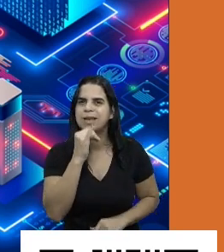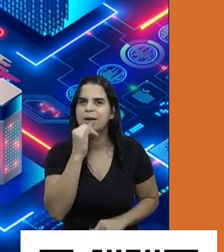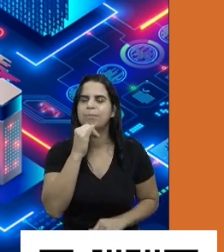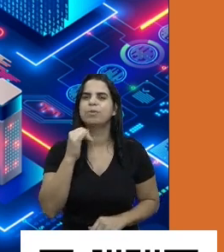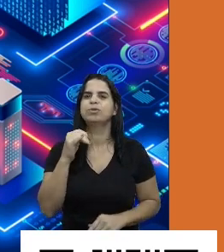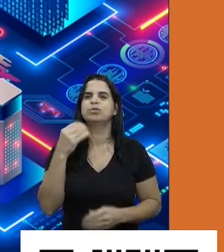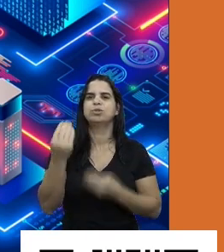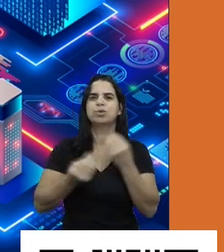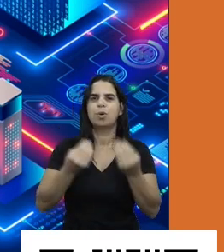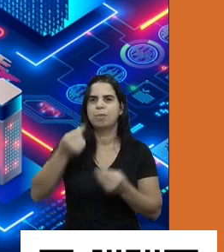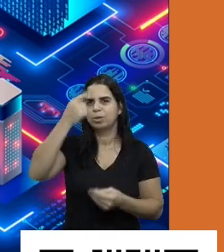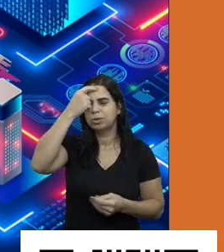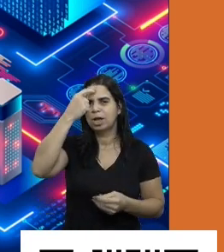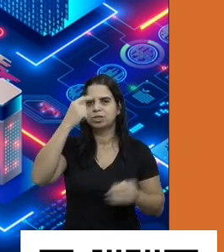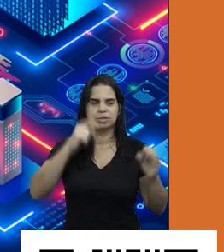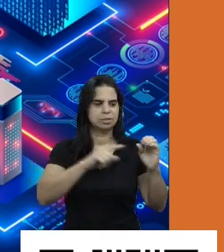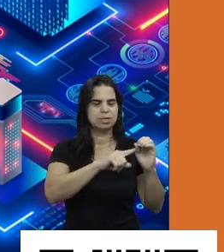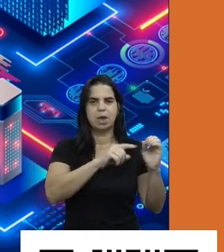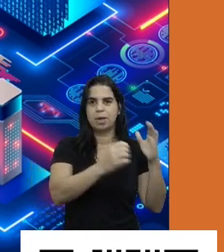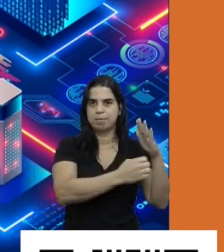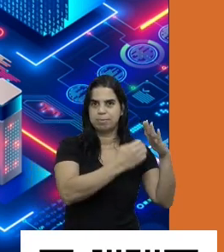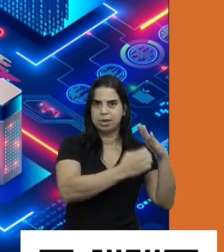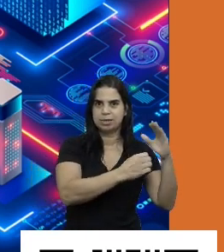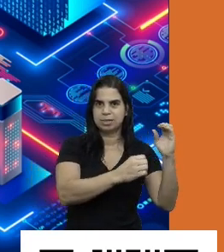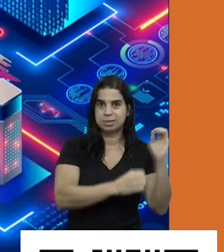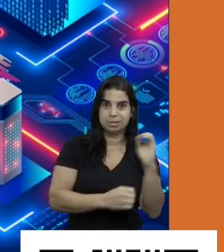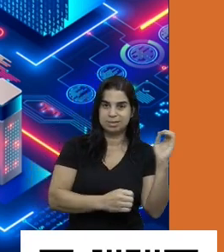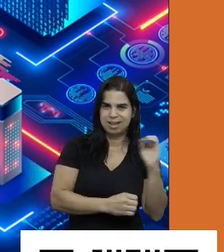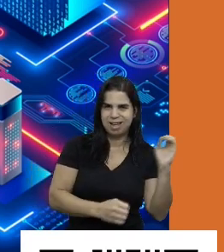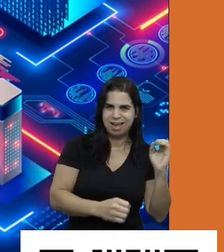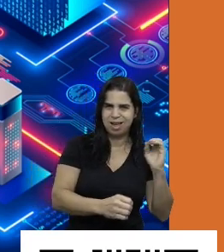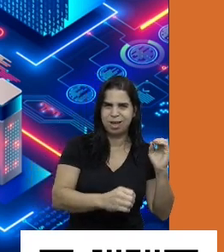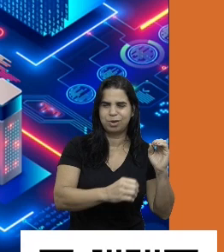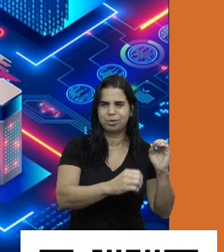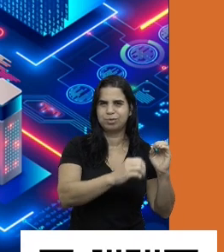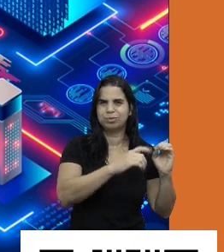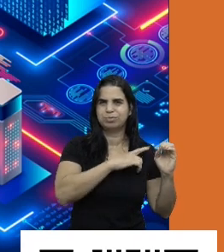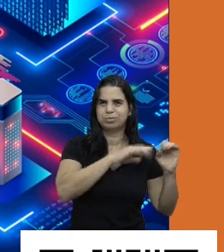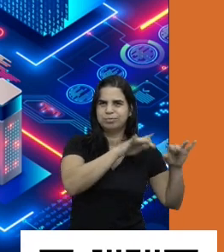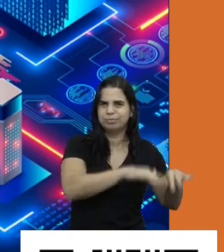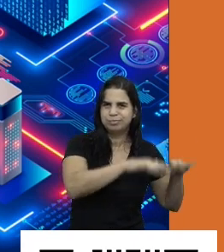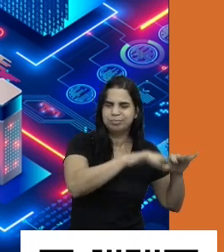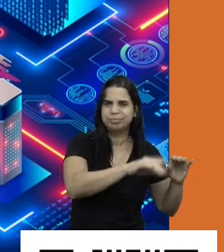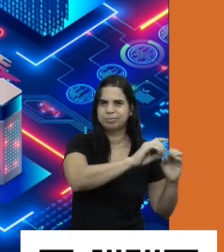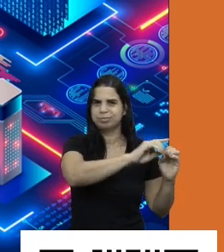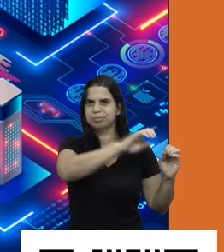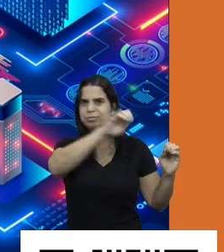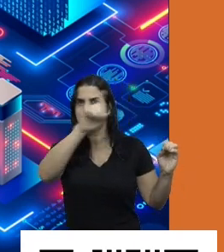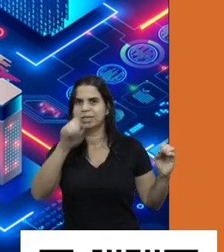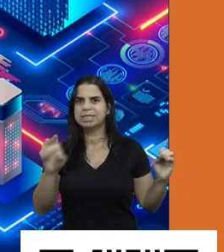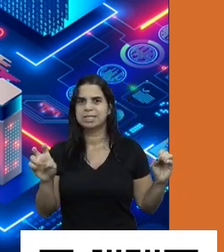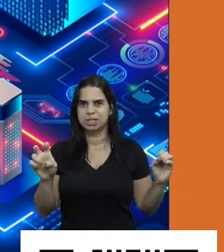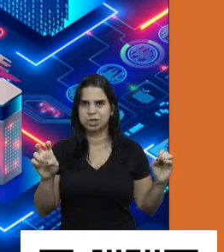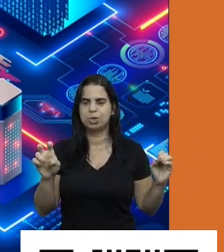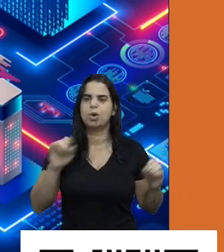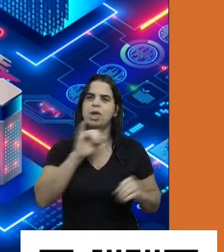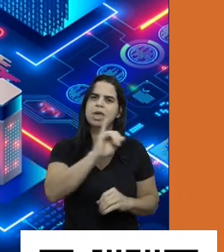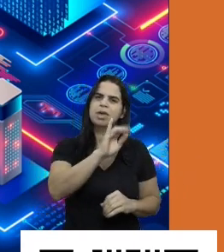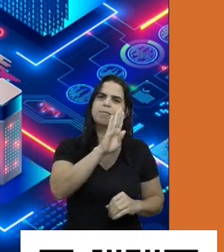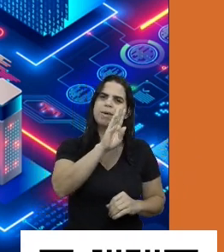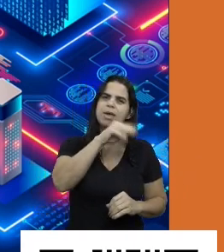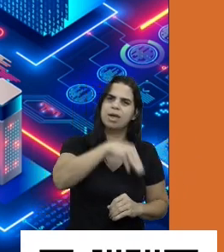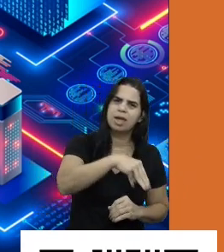que vai do zero empresa zero digitalizada aos cinco grandes players alguns que passaram por aqui BM